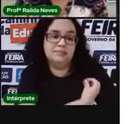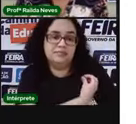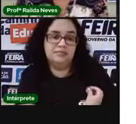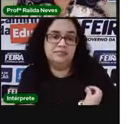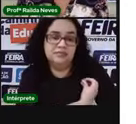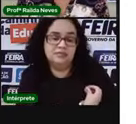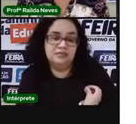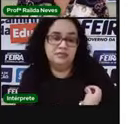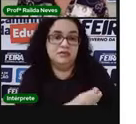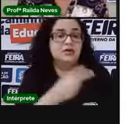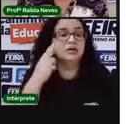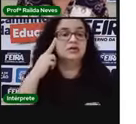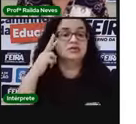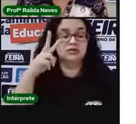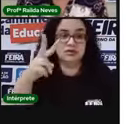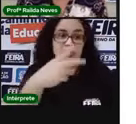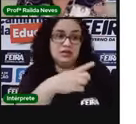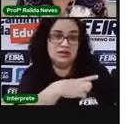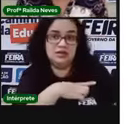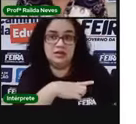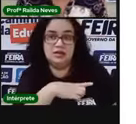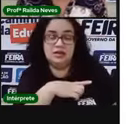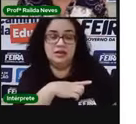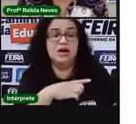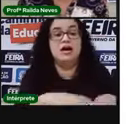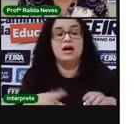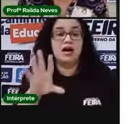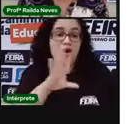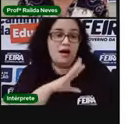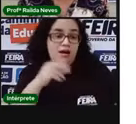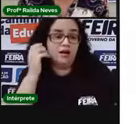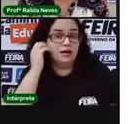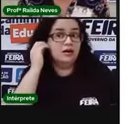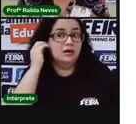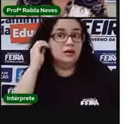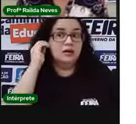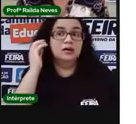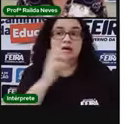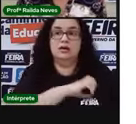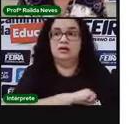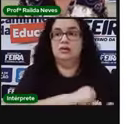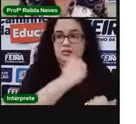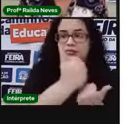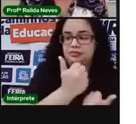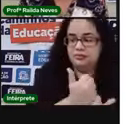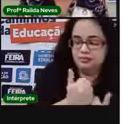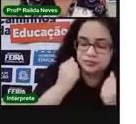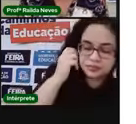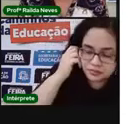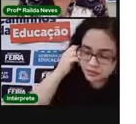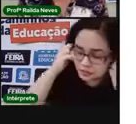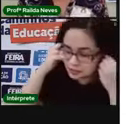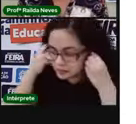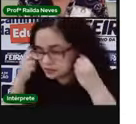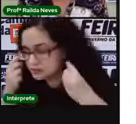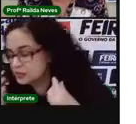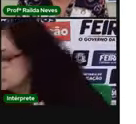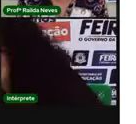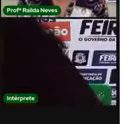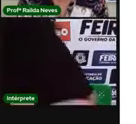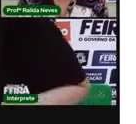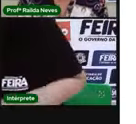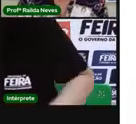corpos expressam afeto, amor, encontro, né? Não é bem um caso agora, nós